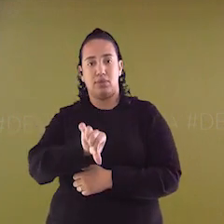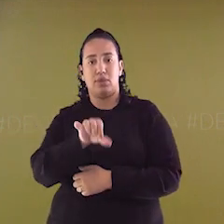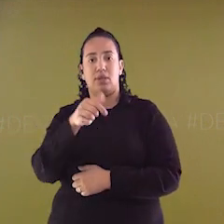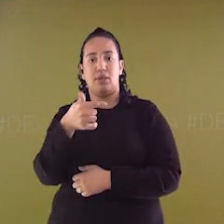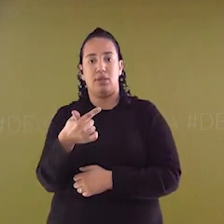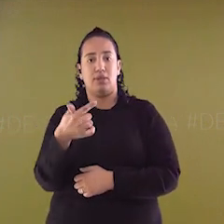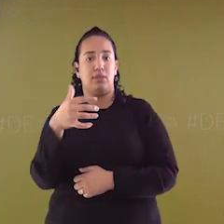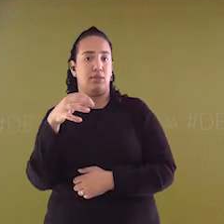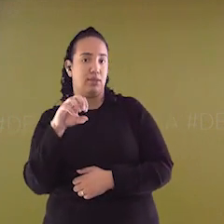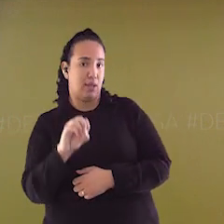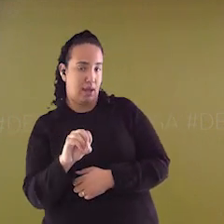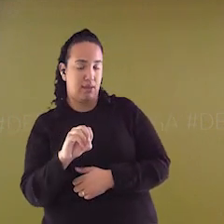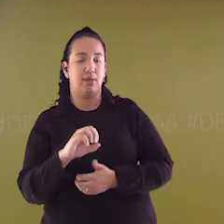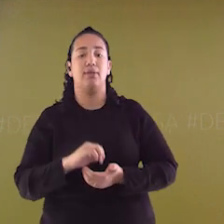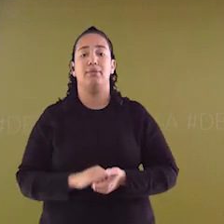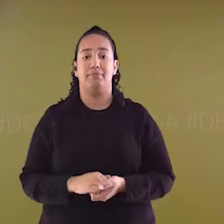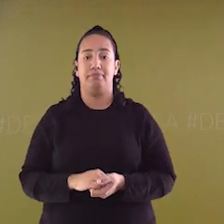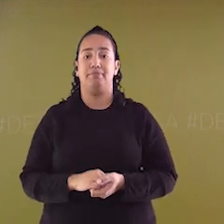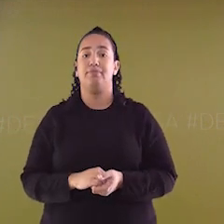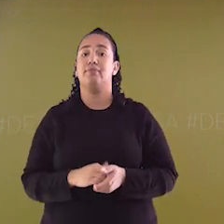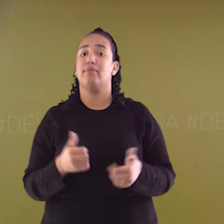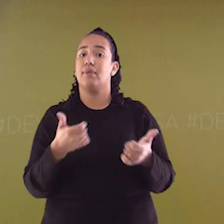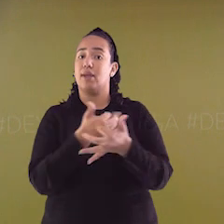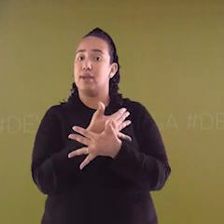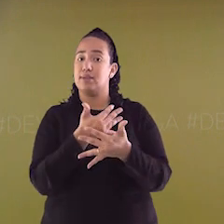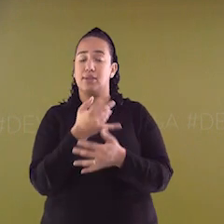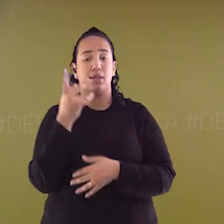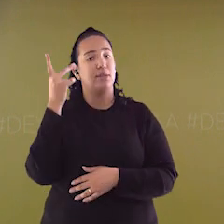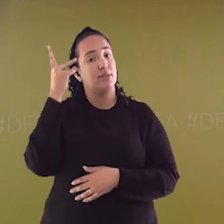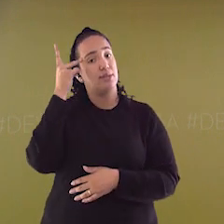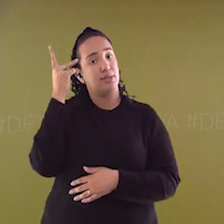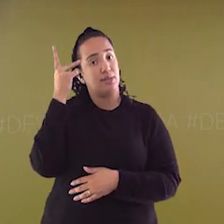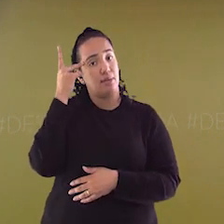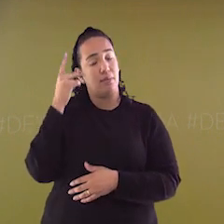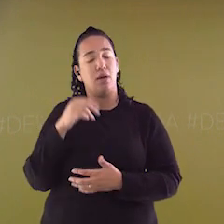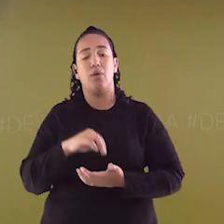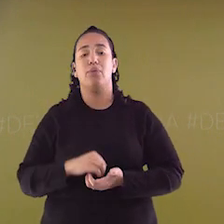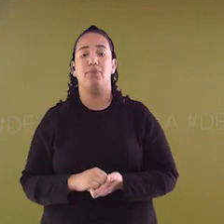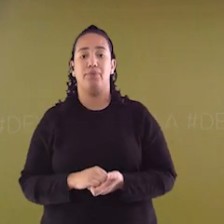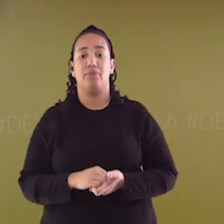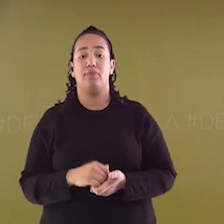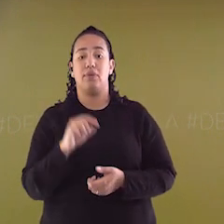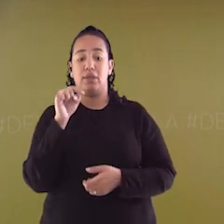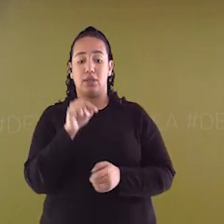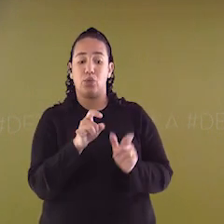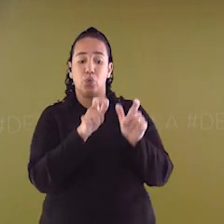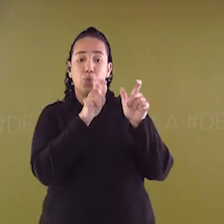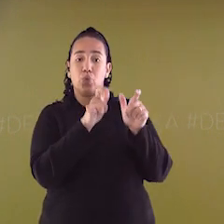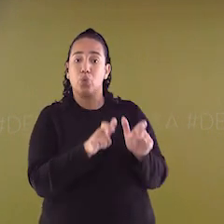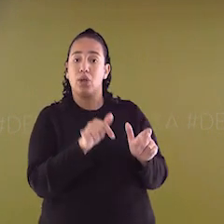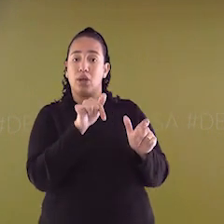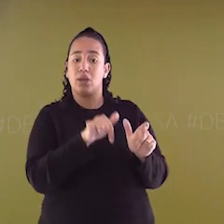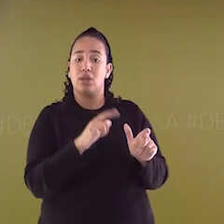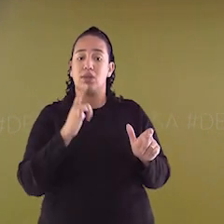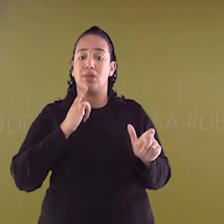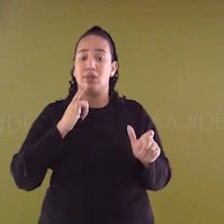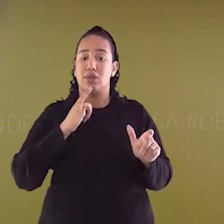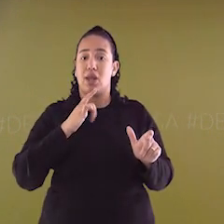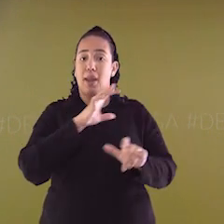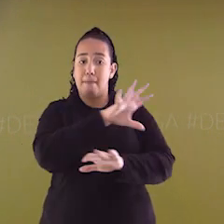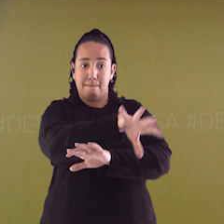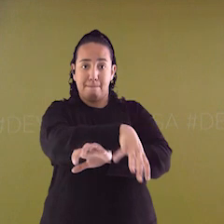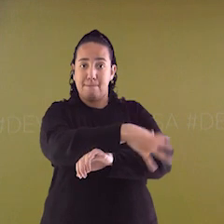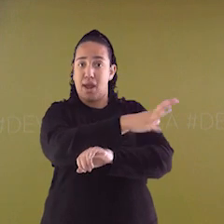1970, na cidade de Cubatão, no litoral do estado de São Paulo. aonde se localiza um